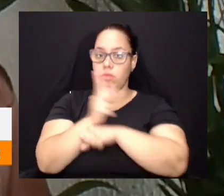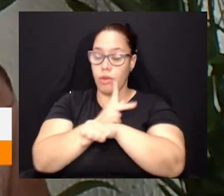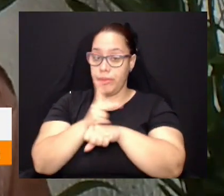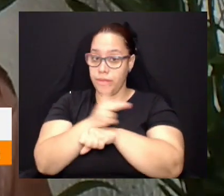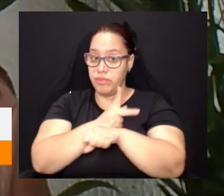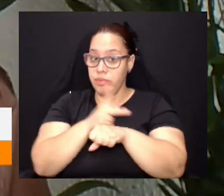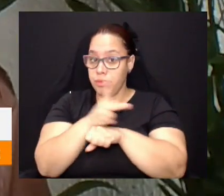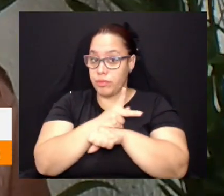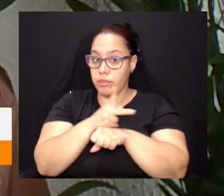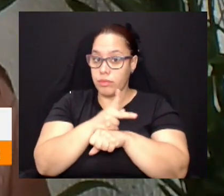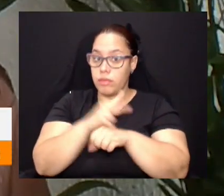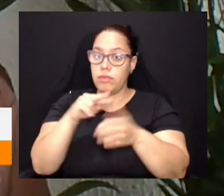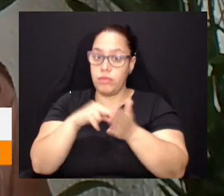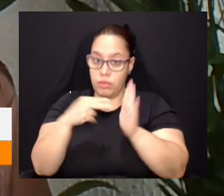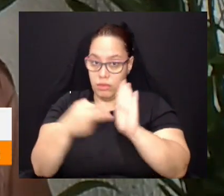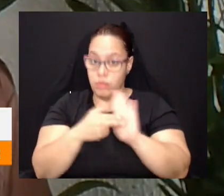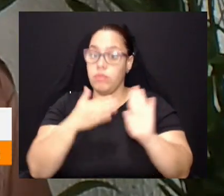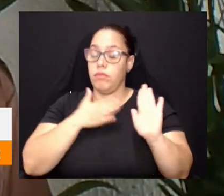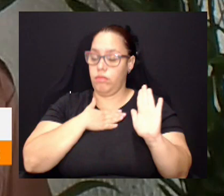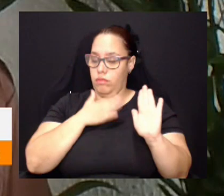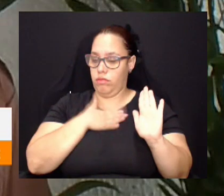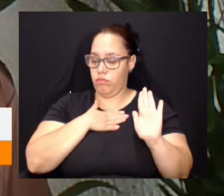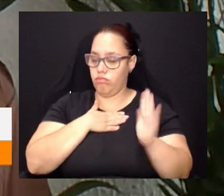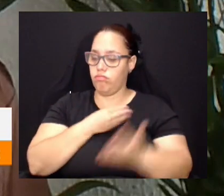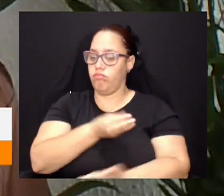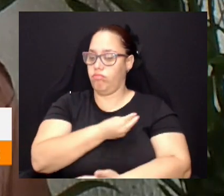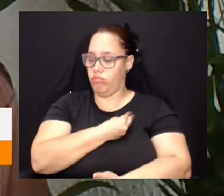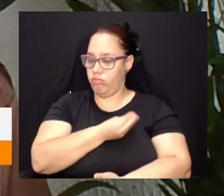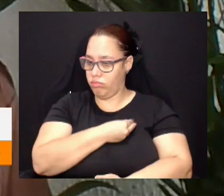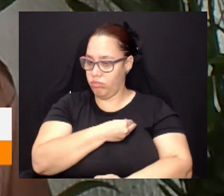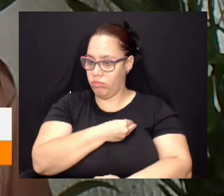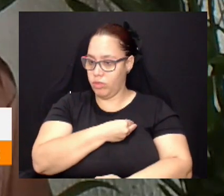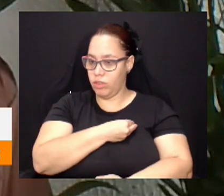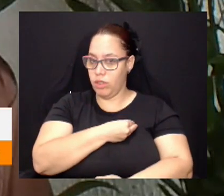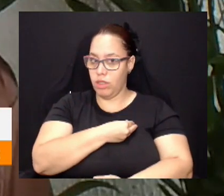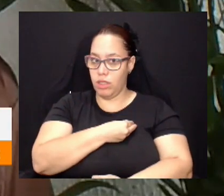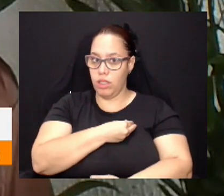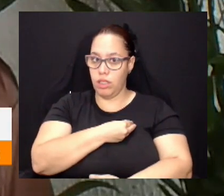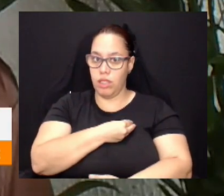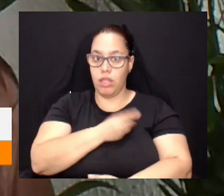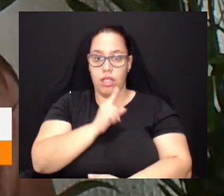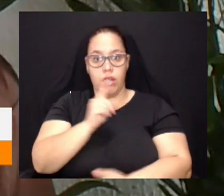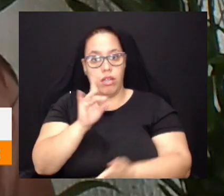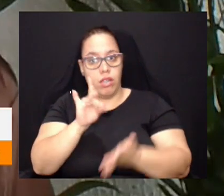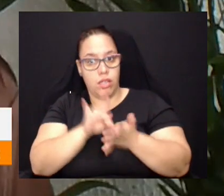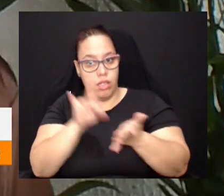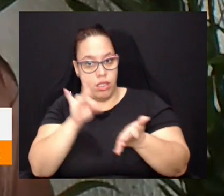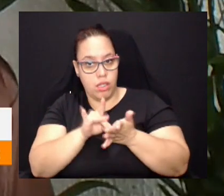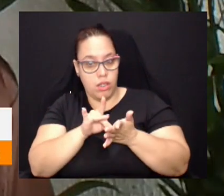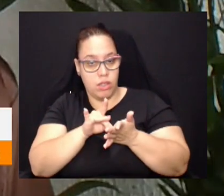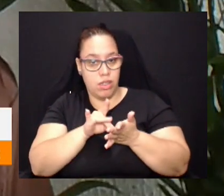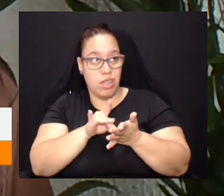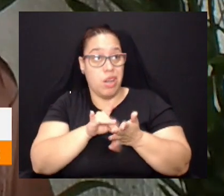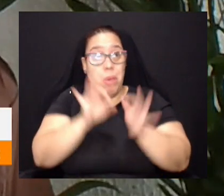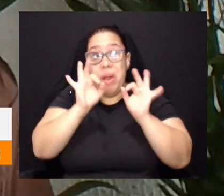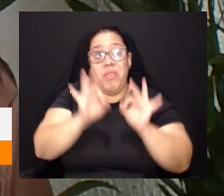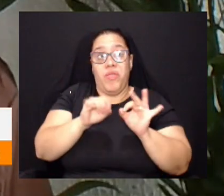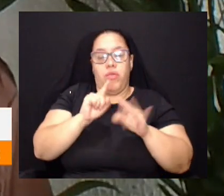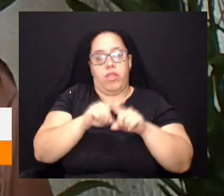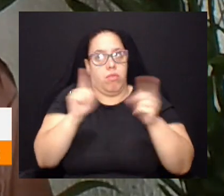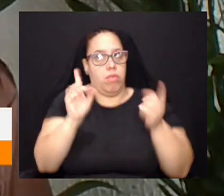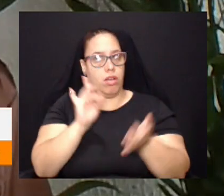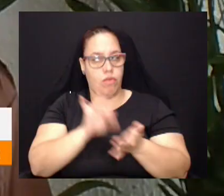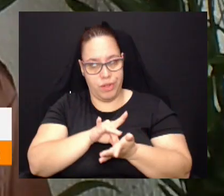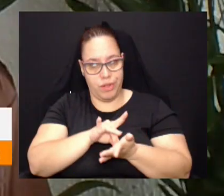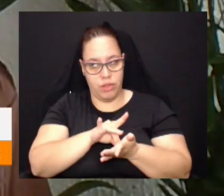façam sentido para a minha vida. Não na minha vida ideal, mas na minha vida real. E o que é fazer